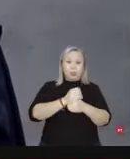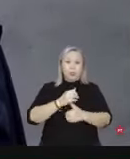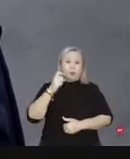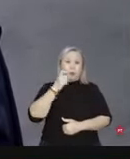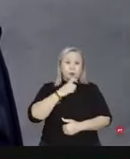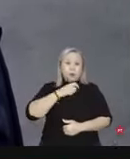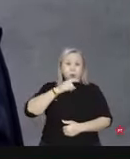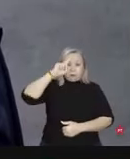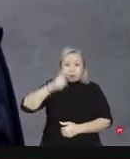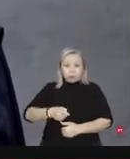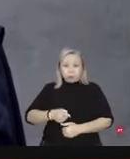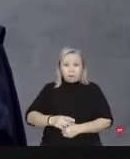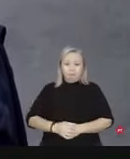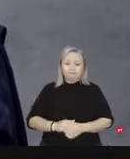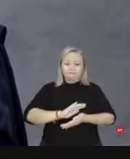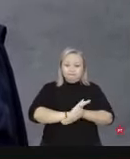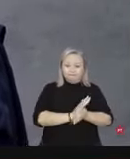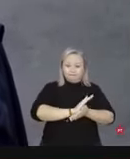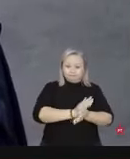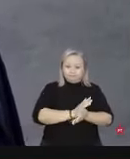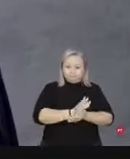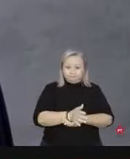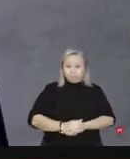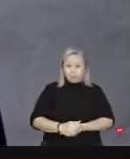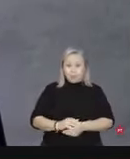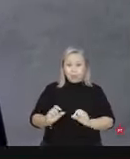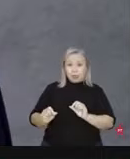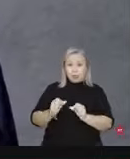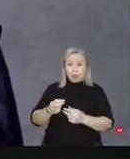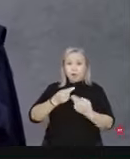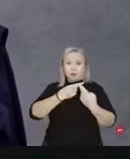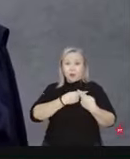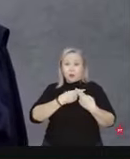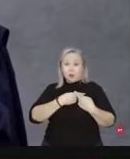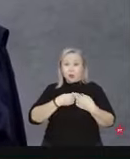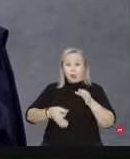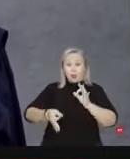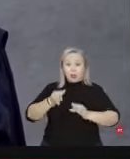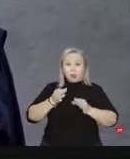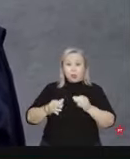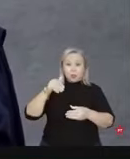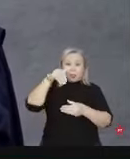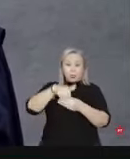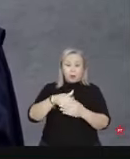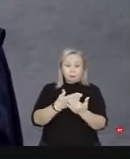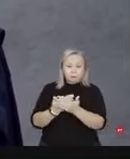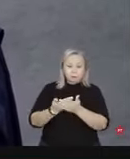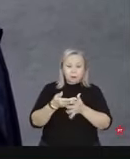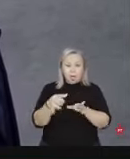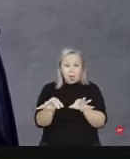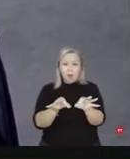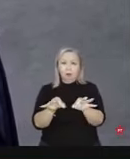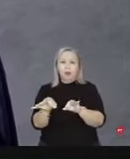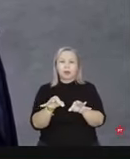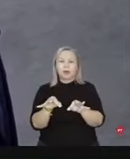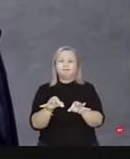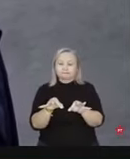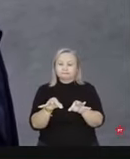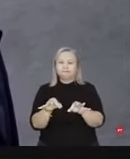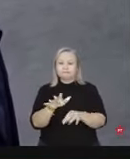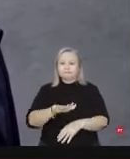e discriminatórias. Coube à Justiça Eleitoral estudar, planejar e se